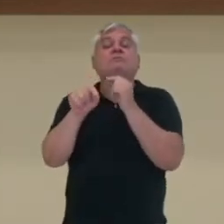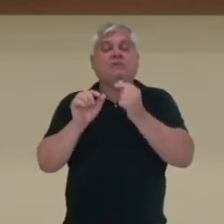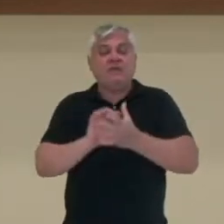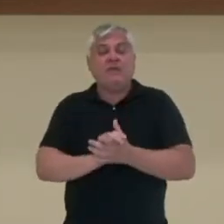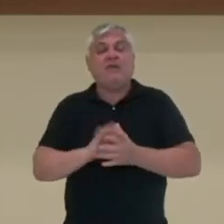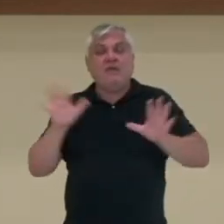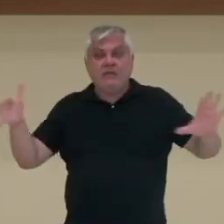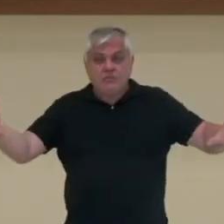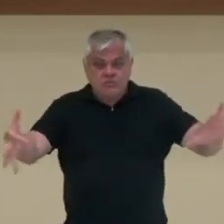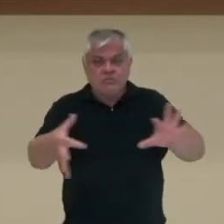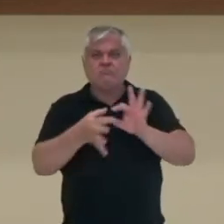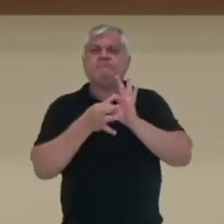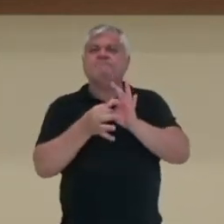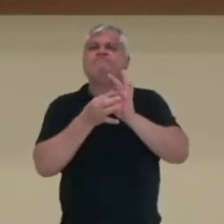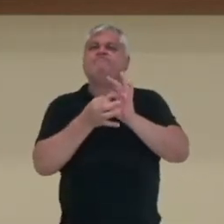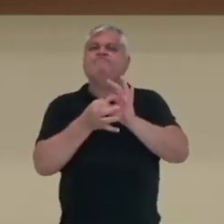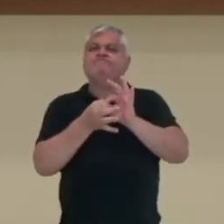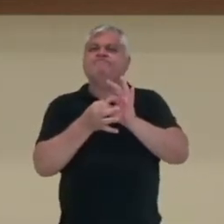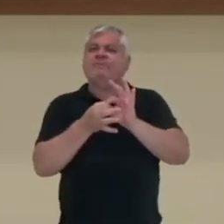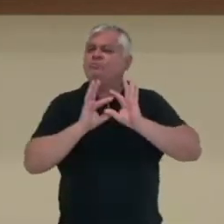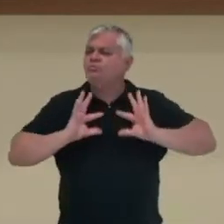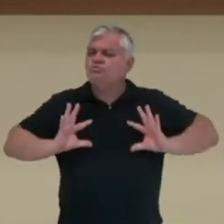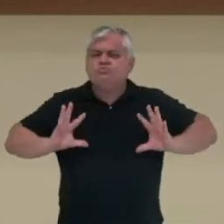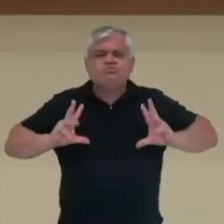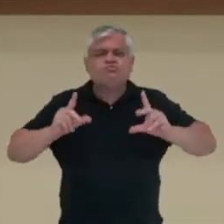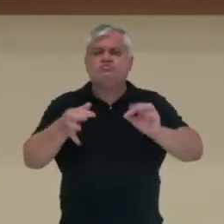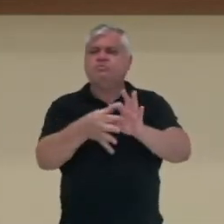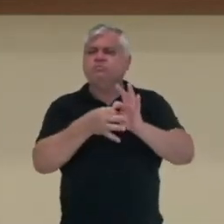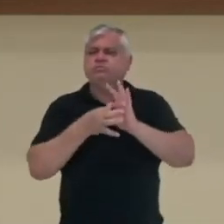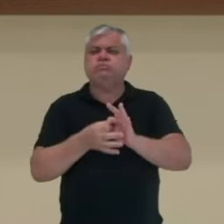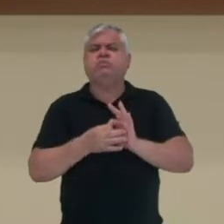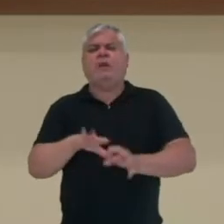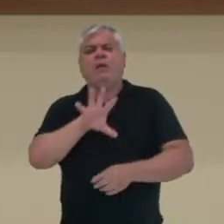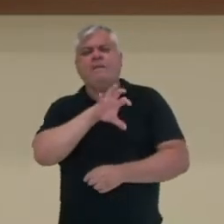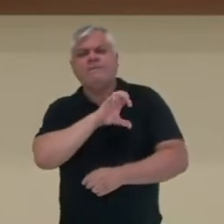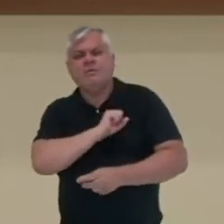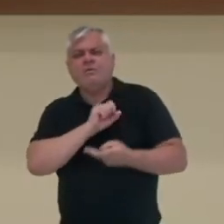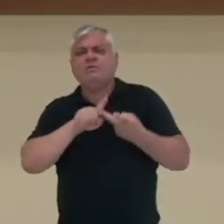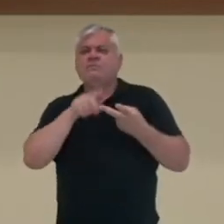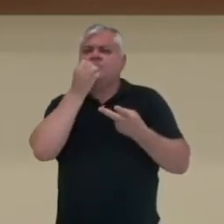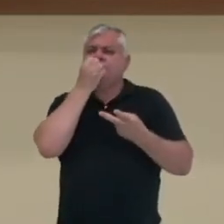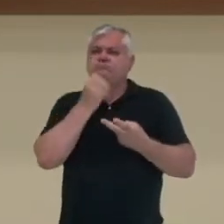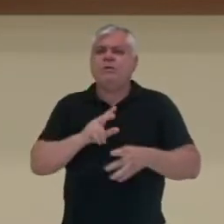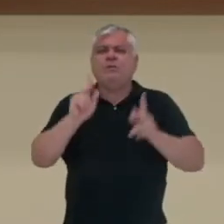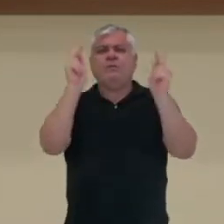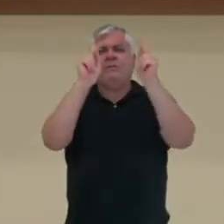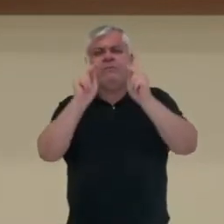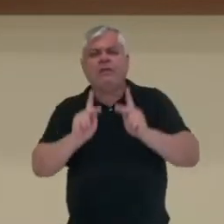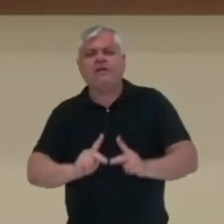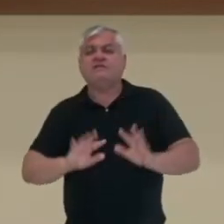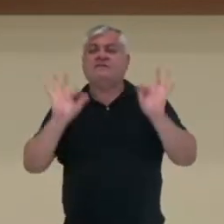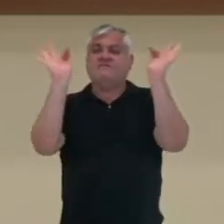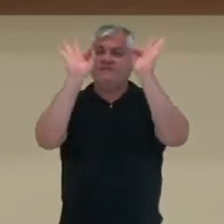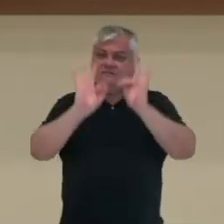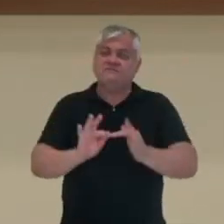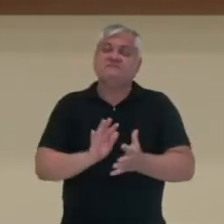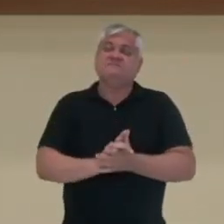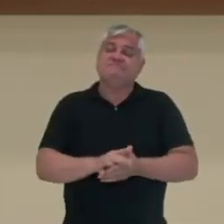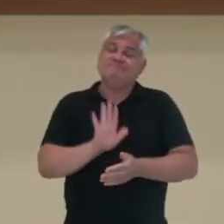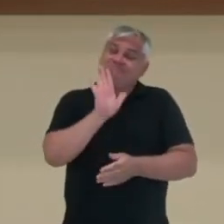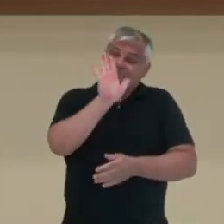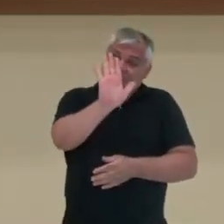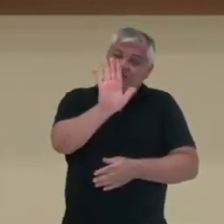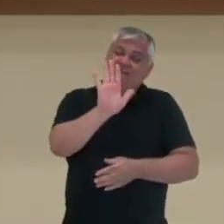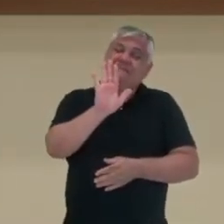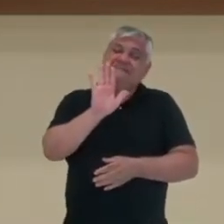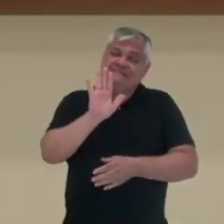a união das pessoas, a celebração do amor, do bem, da paz, da felicidade. Lamentavelmente,